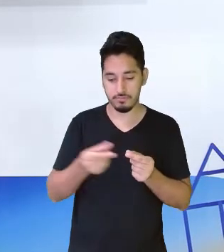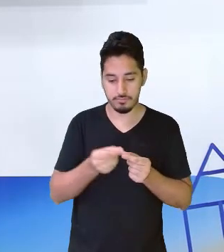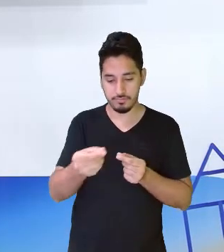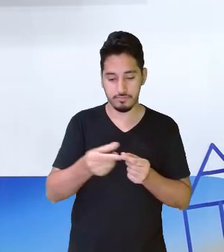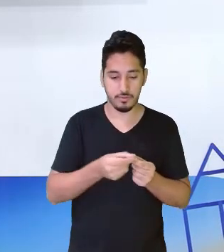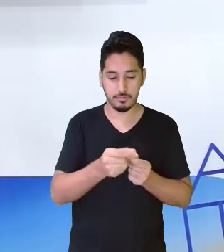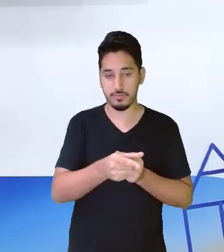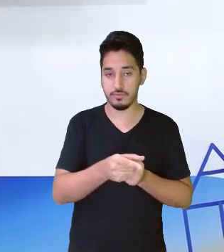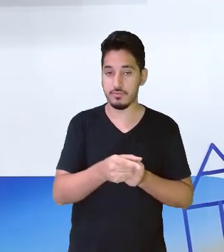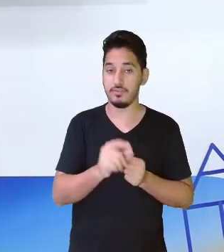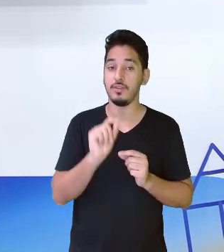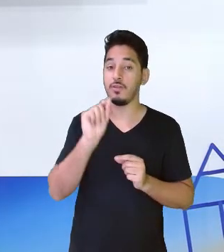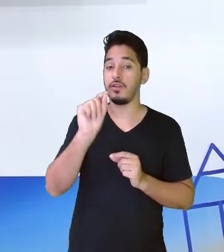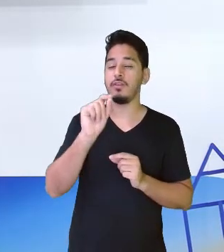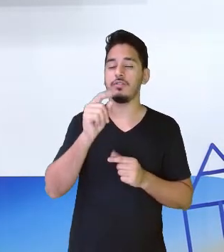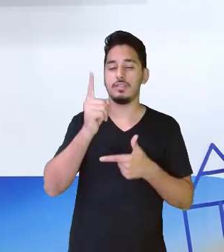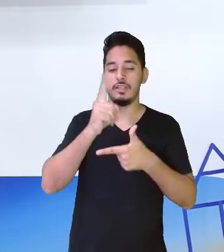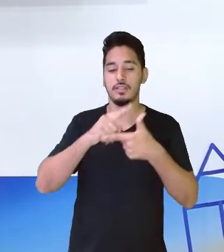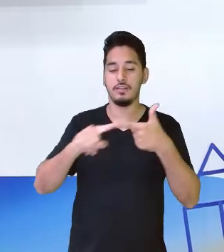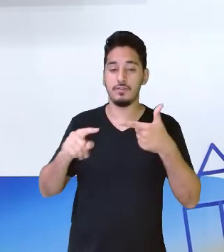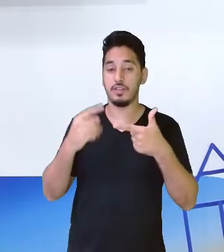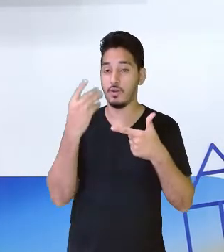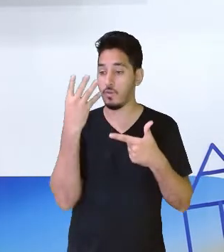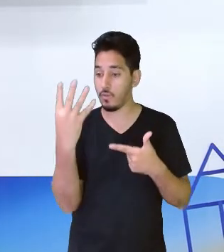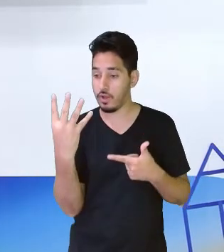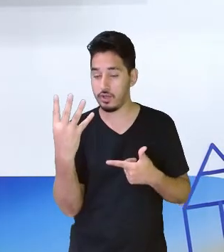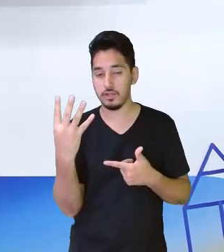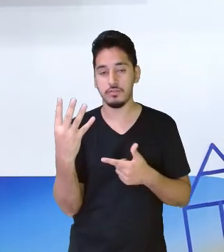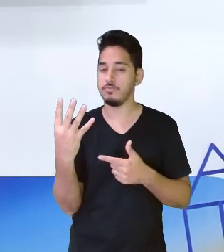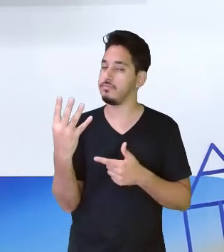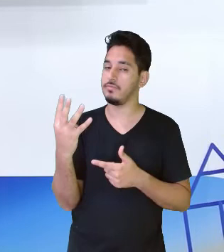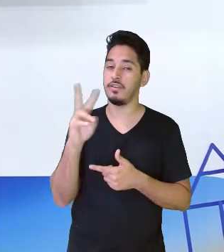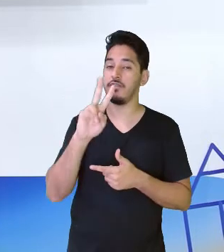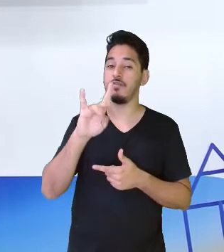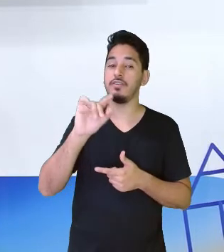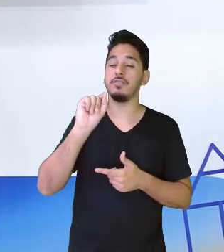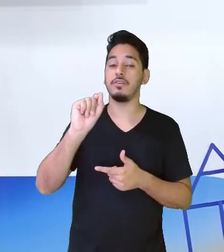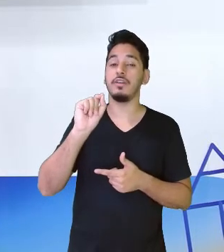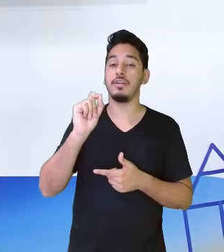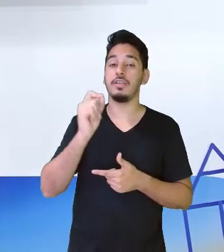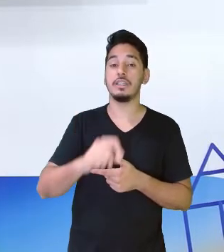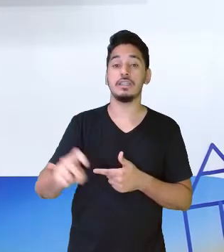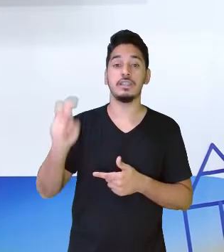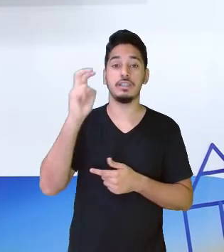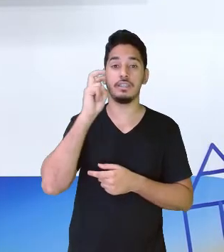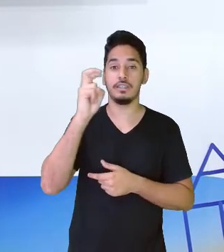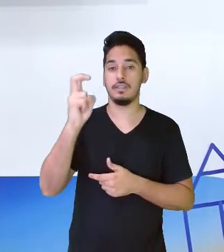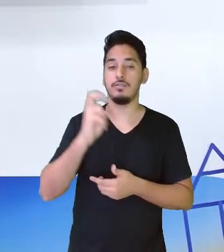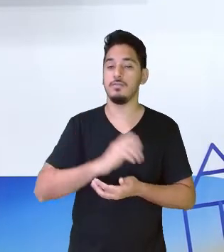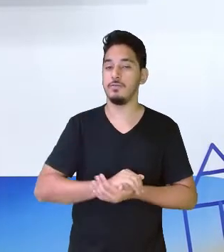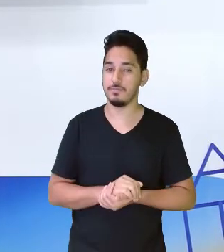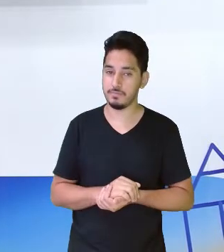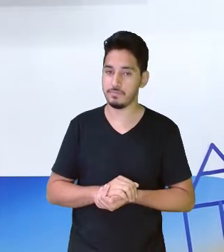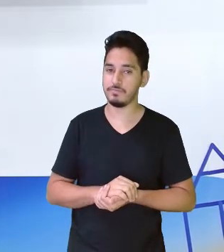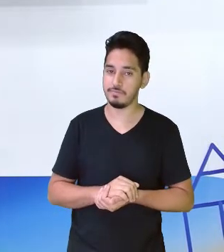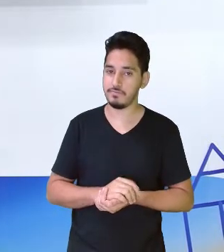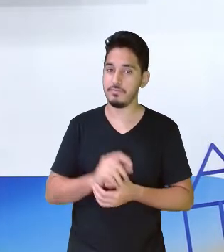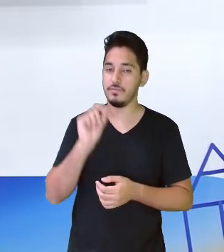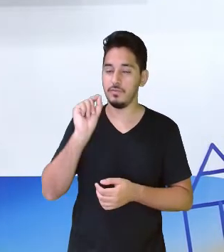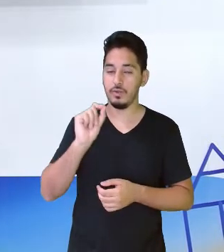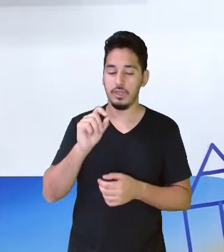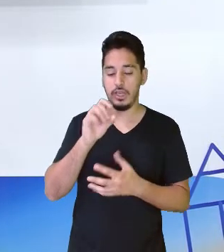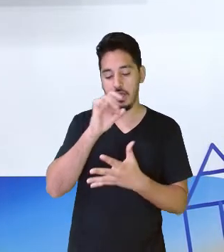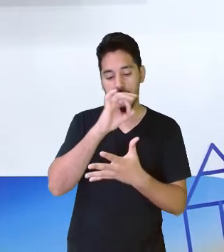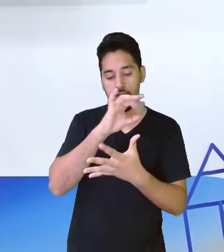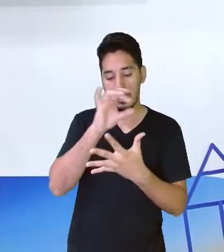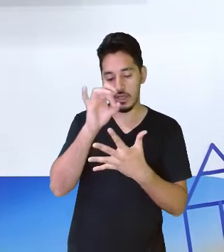Ao invés de você dividir em 4 partes, você vai dividir em 5, onde